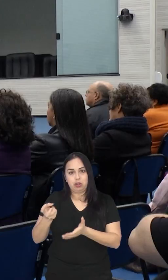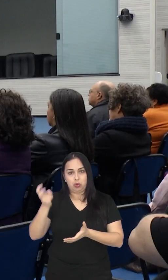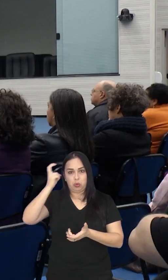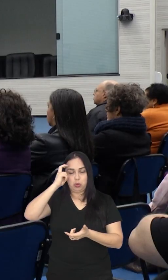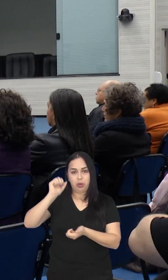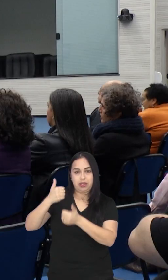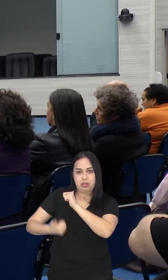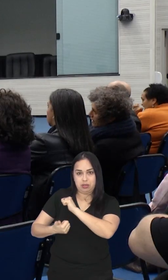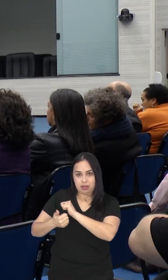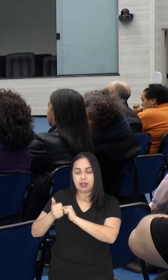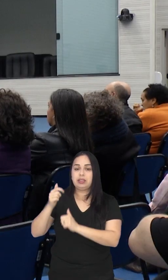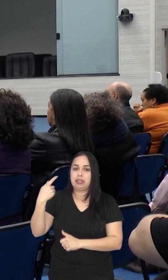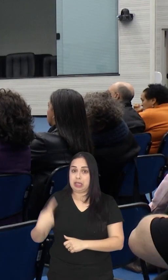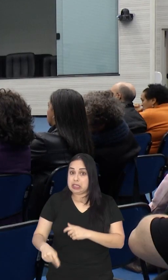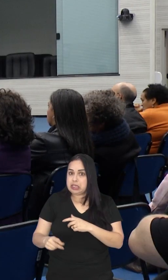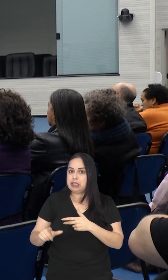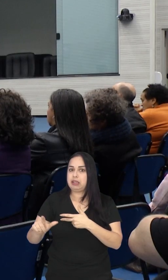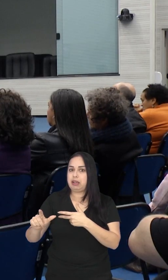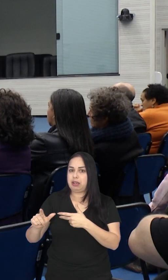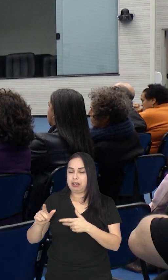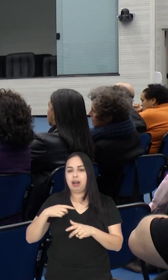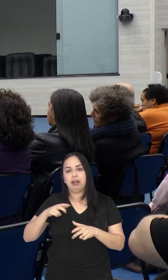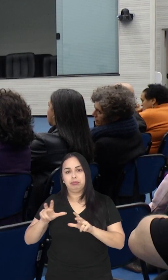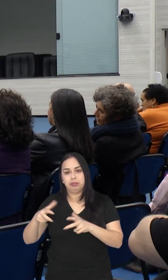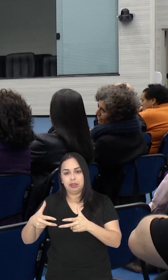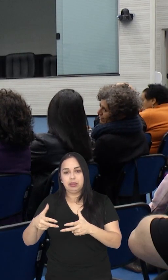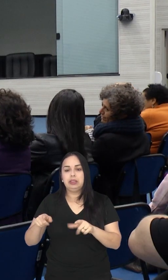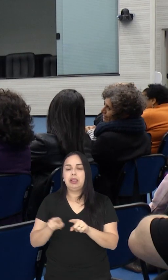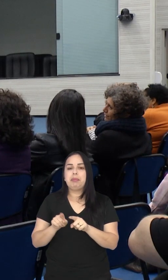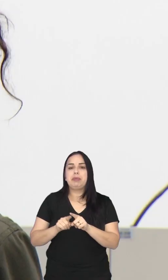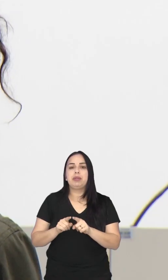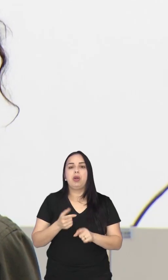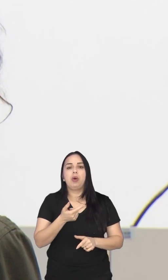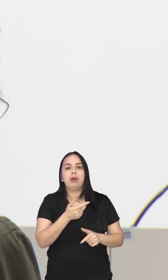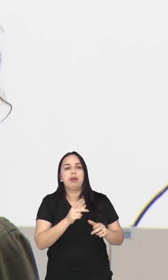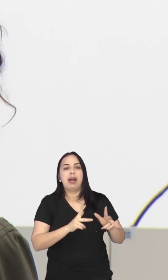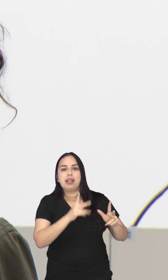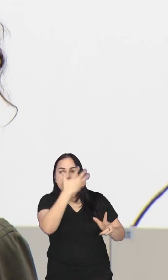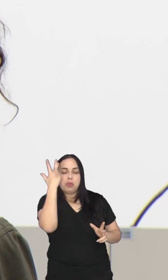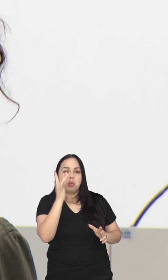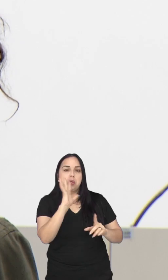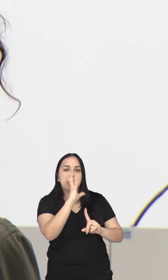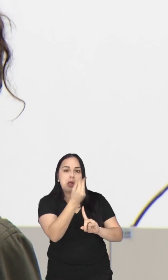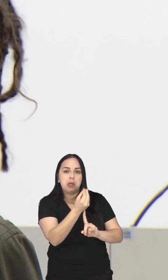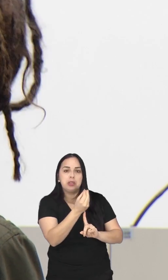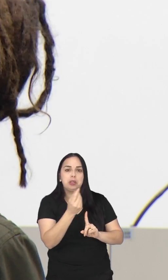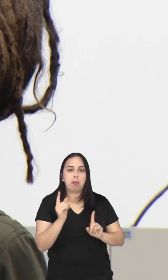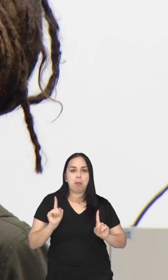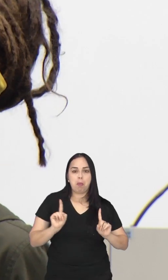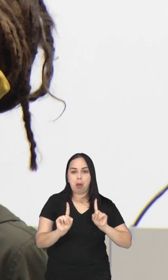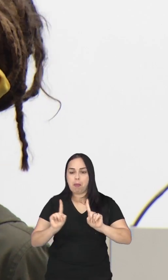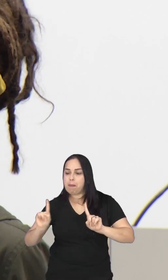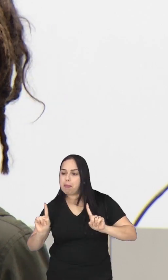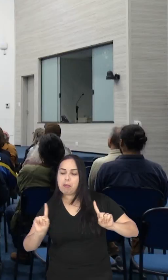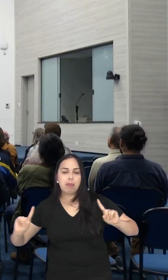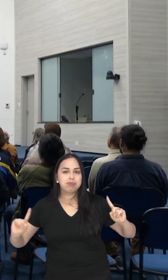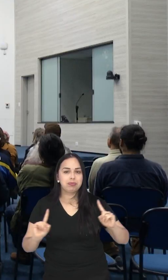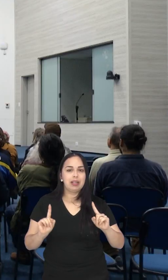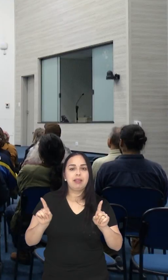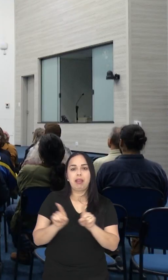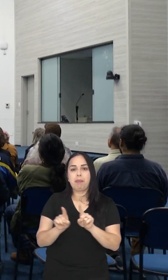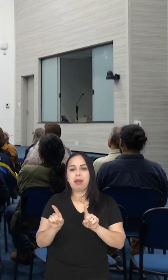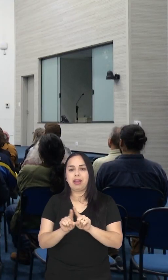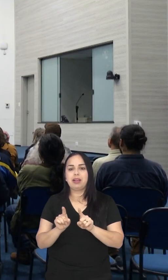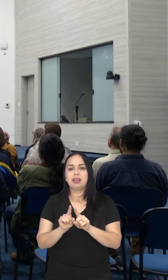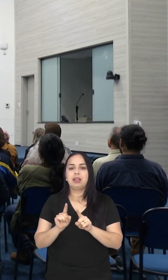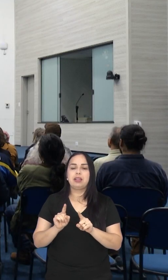comissão de cultura e esportes do legislativo e contou com diversos produtores culturais de São José o